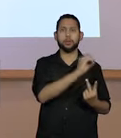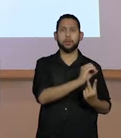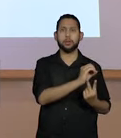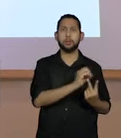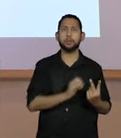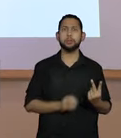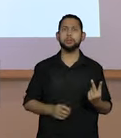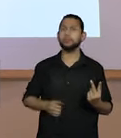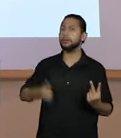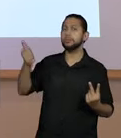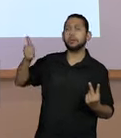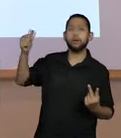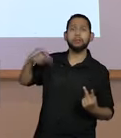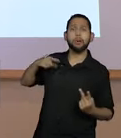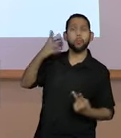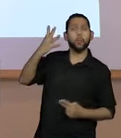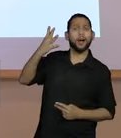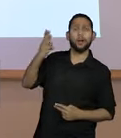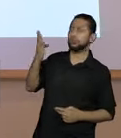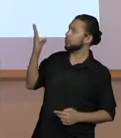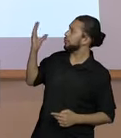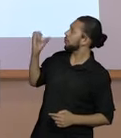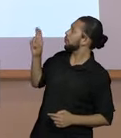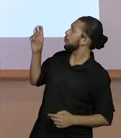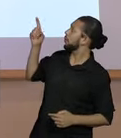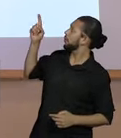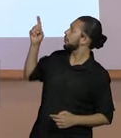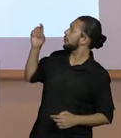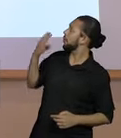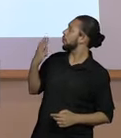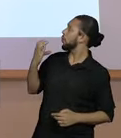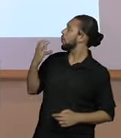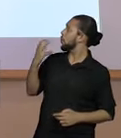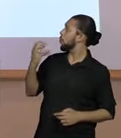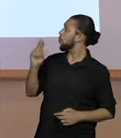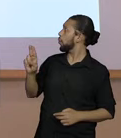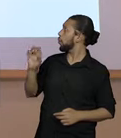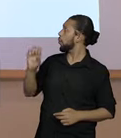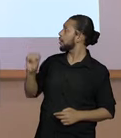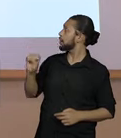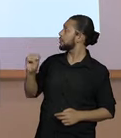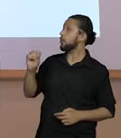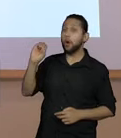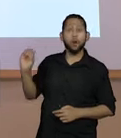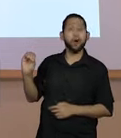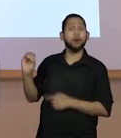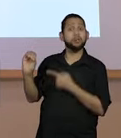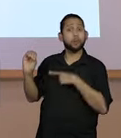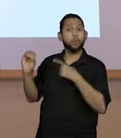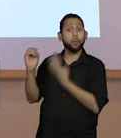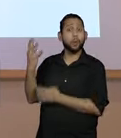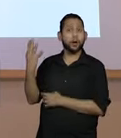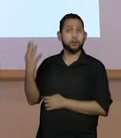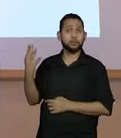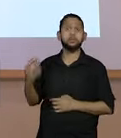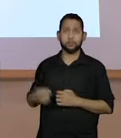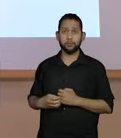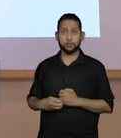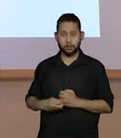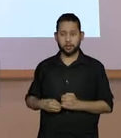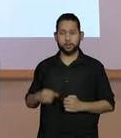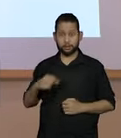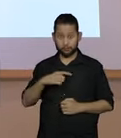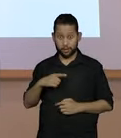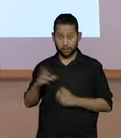temos oxigênios aqui também. Então, qual o total de oxigênio que eu tenho antes da seta? 2 aqui